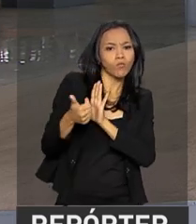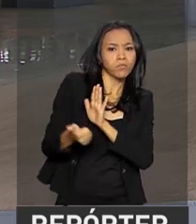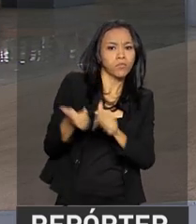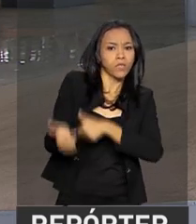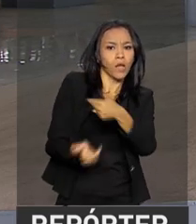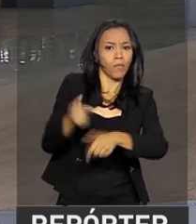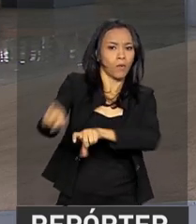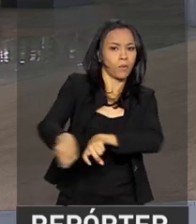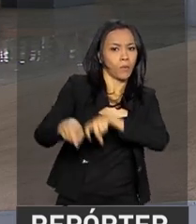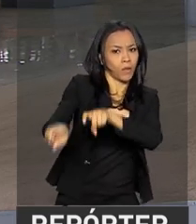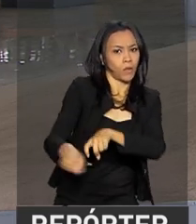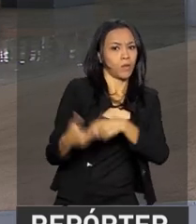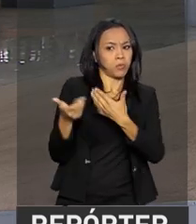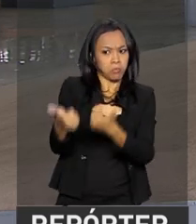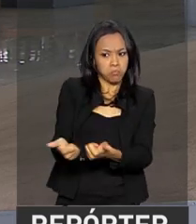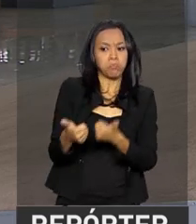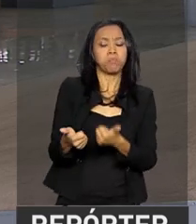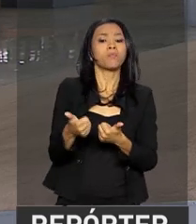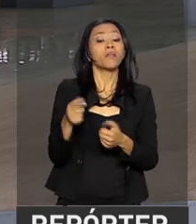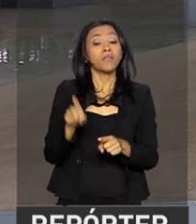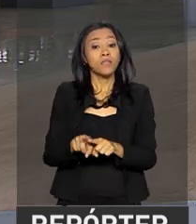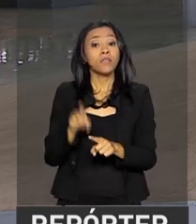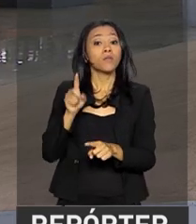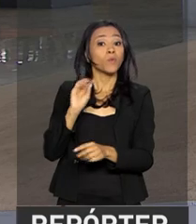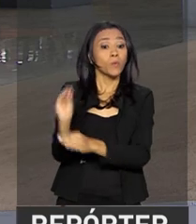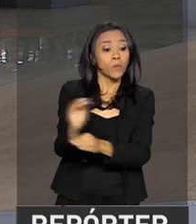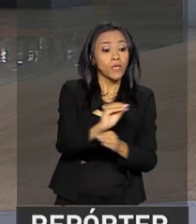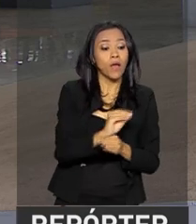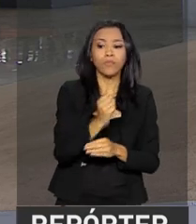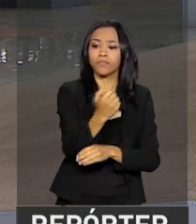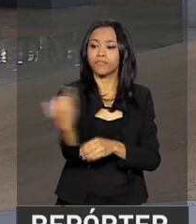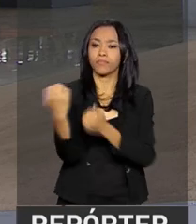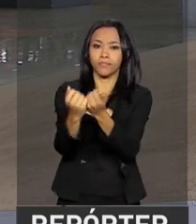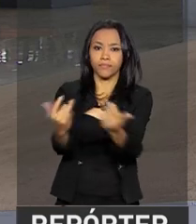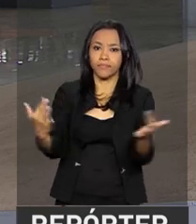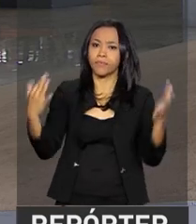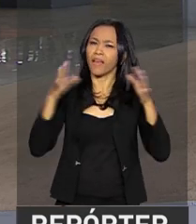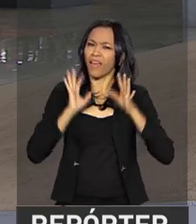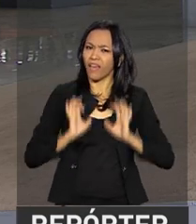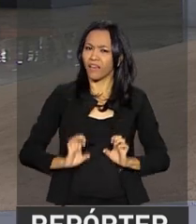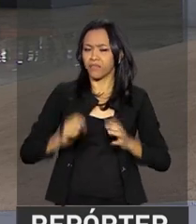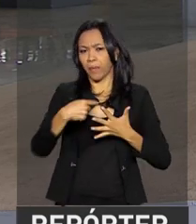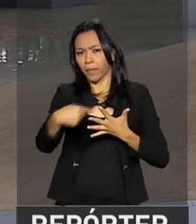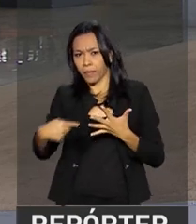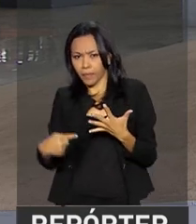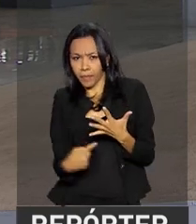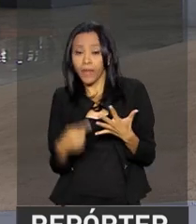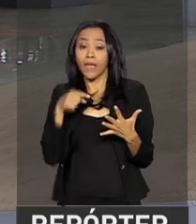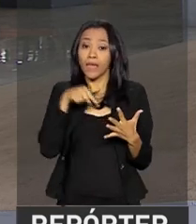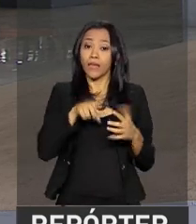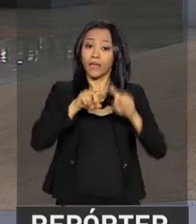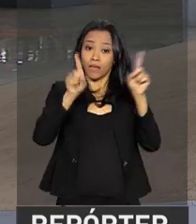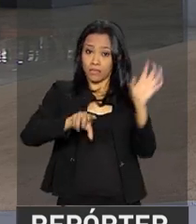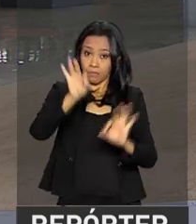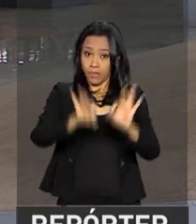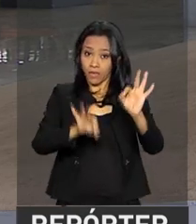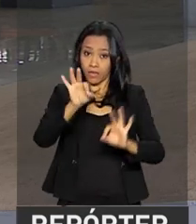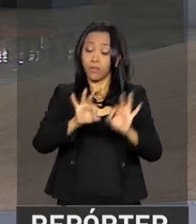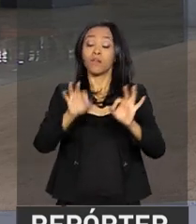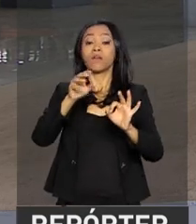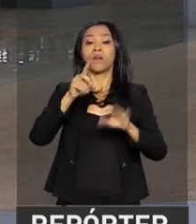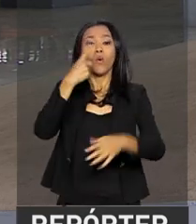de responsabilidade social sustentabilidade e também da ética cerimônia de lançamento esse plano está marcado para às 4 horas da tarde